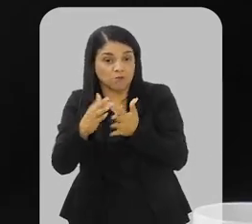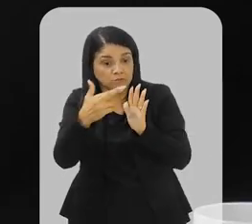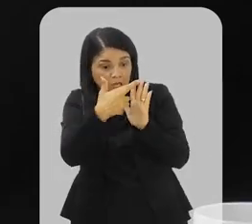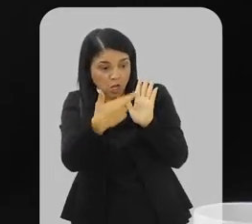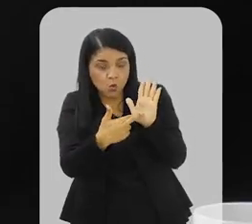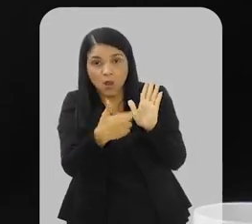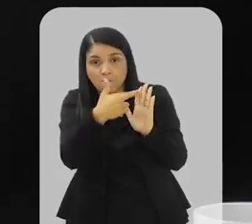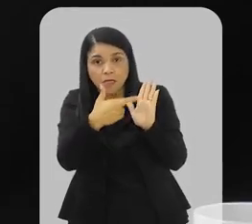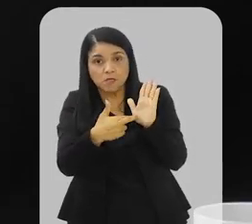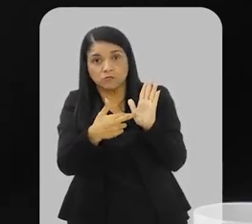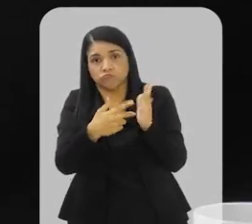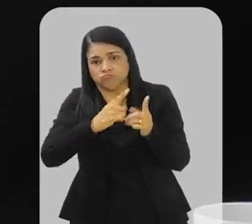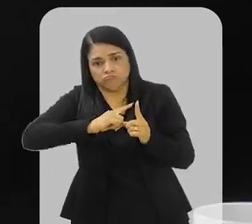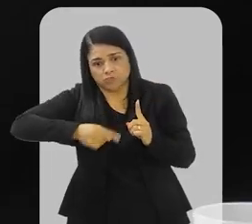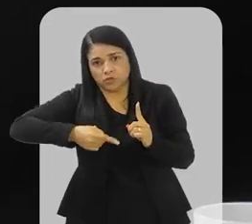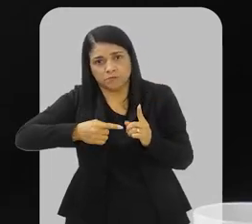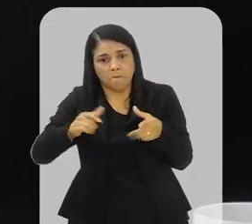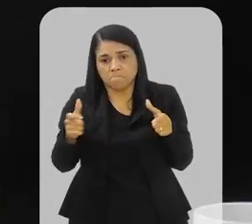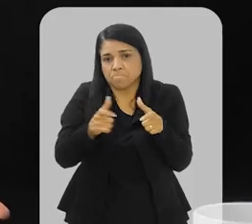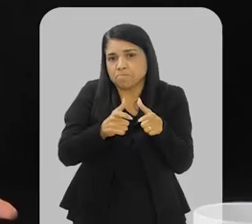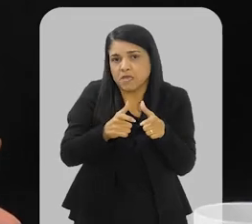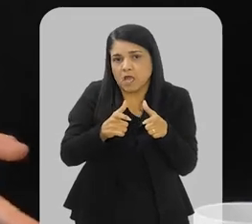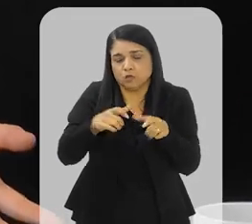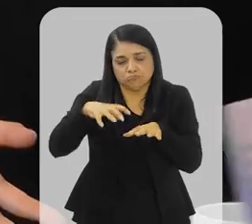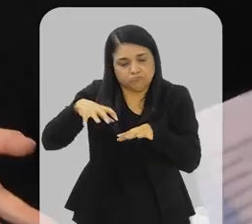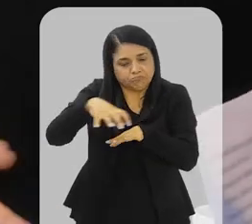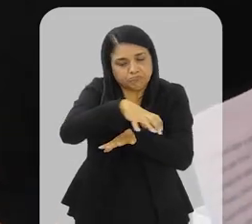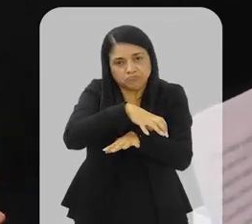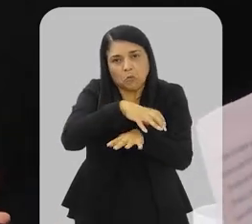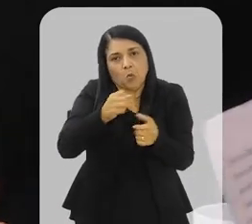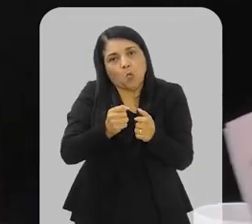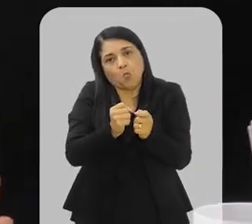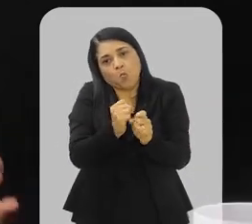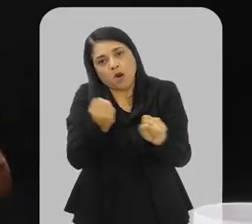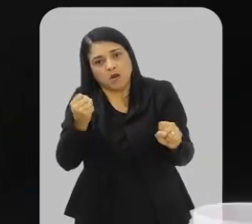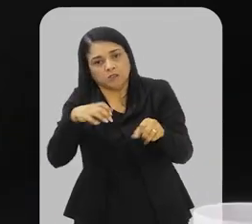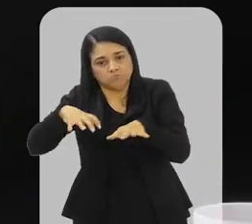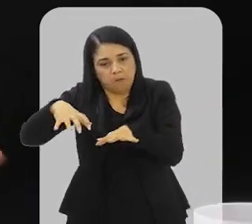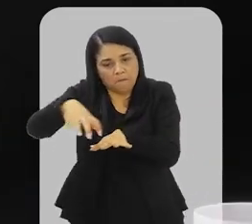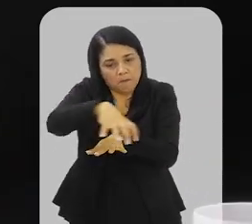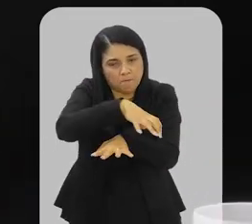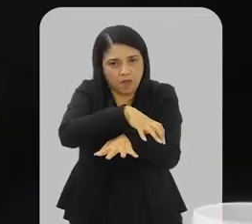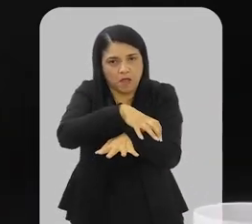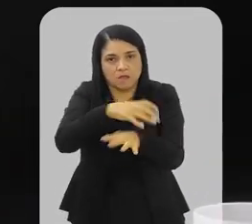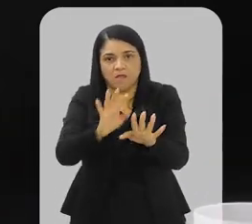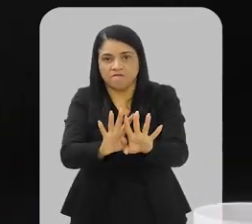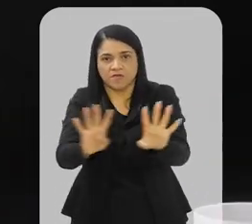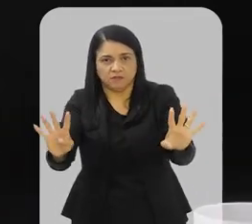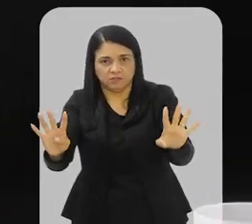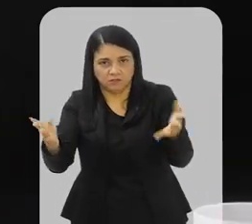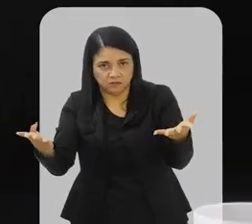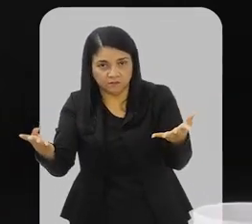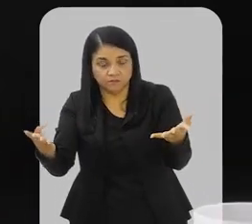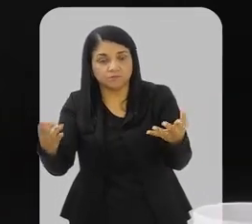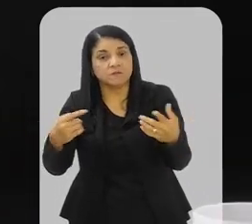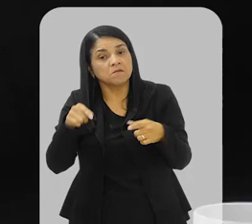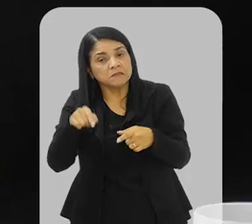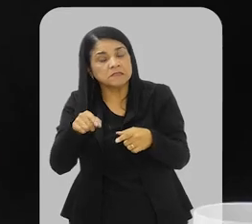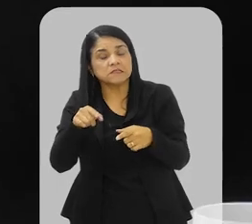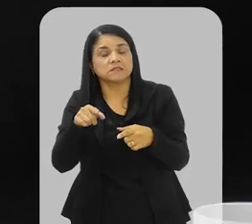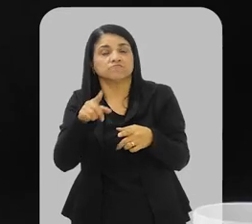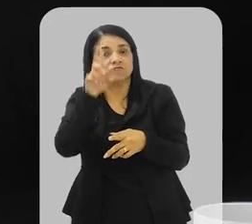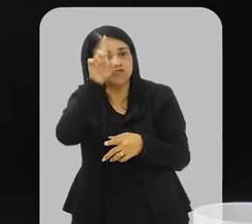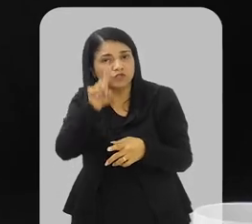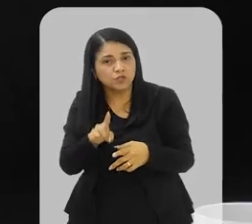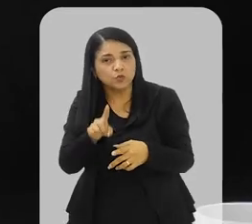tripé não é um regulamento você proíbe algo no regulamento não tá no regulamento um tripé grande ou pequeno na comissão de frente então acho que tem